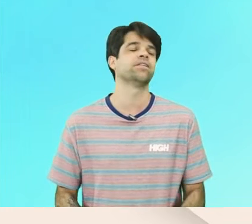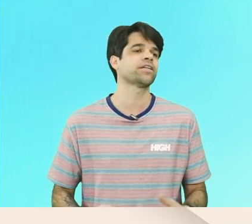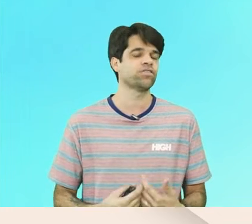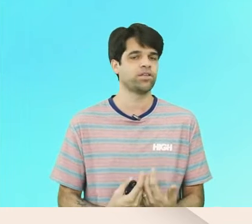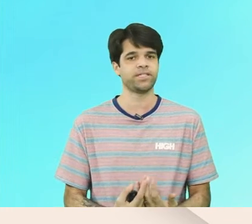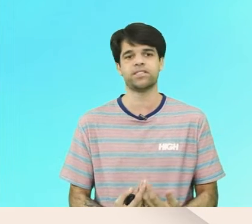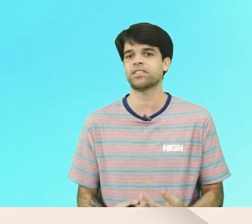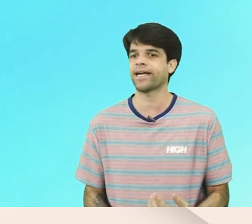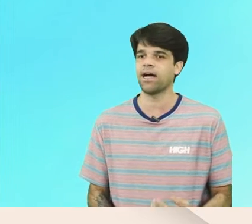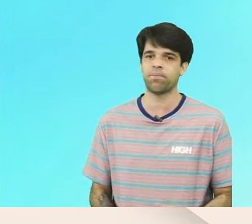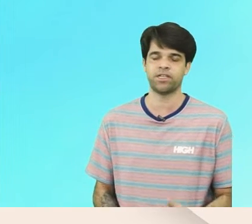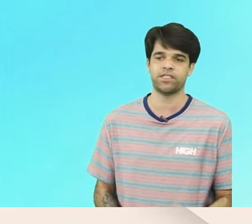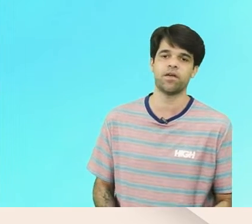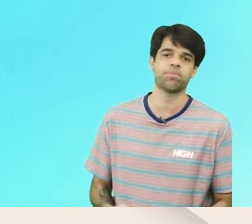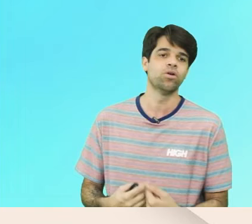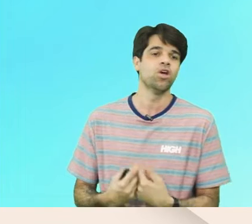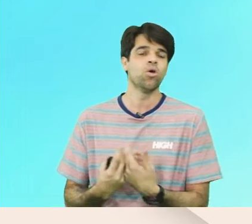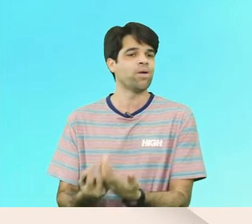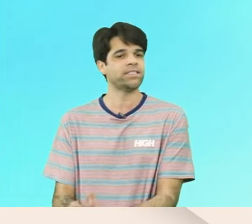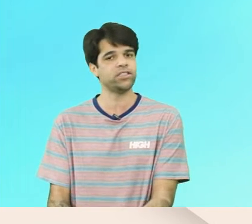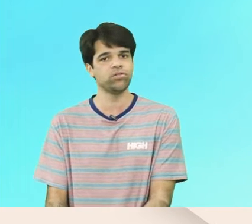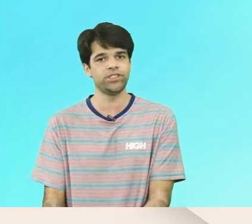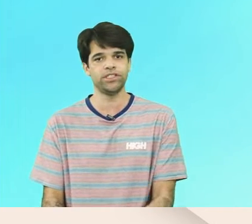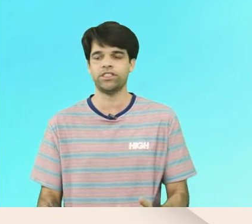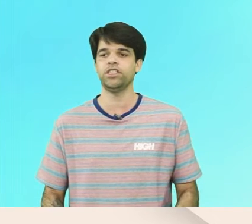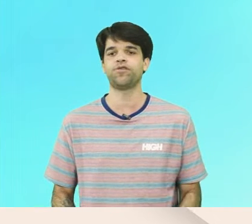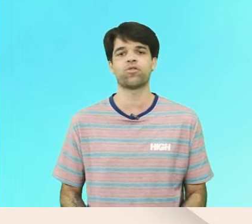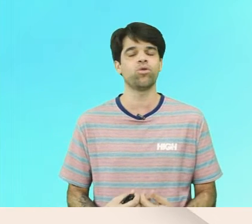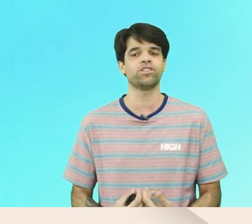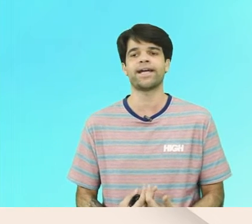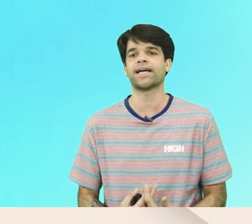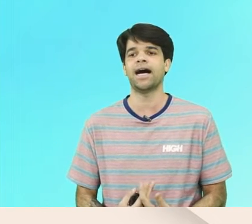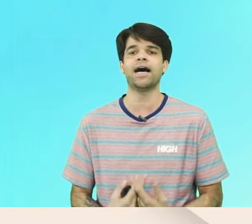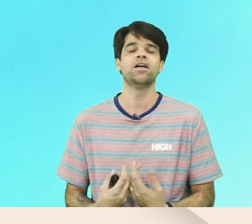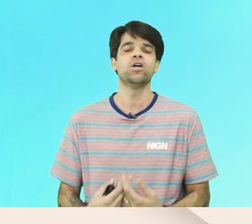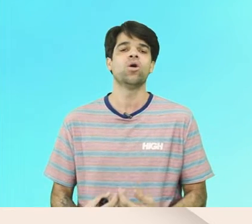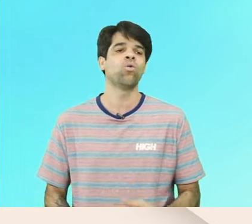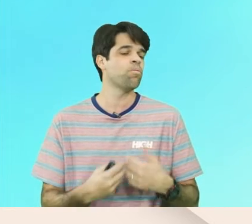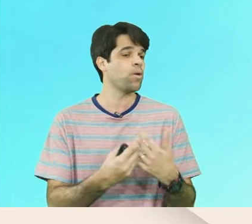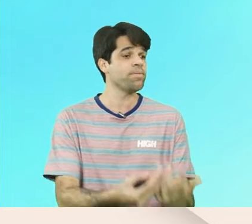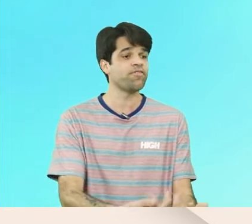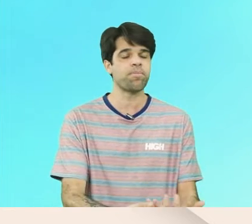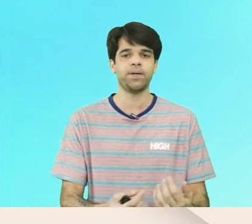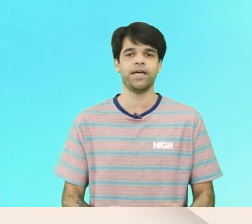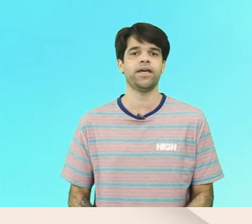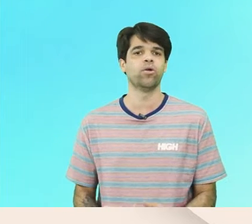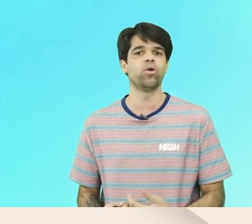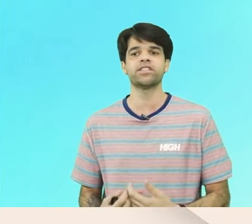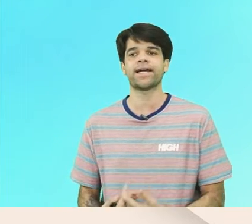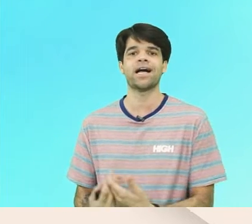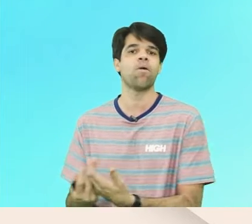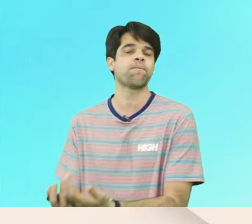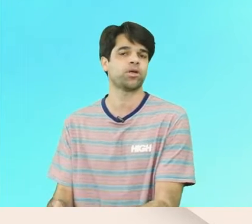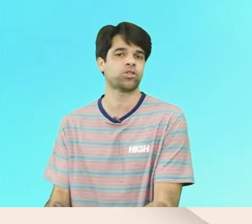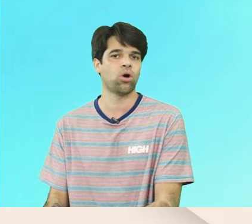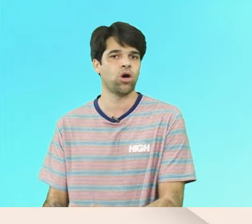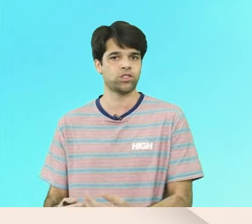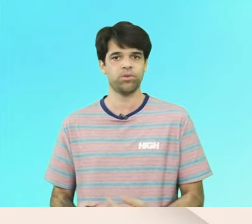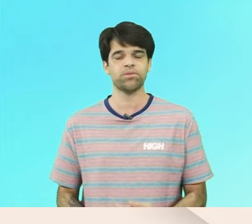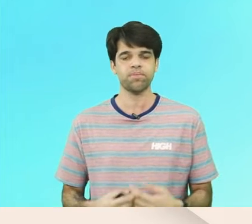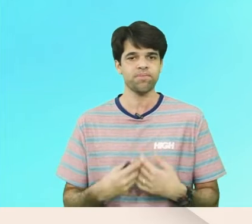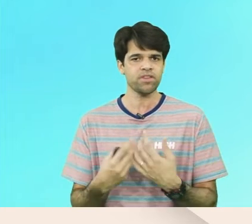deixam claro, né, que você precisa entregar, por exemplo, um artigo científico, ou entregar um MVP, ou entregar